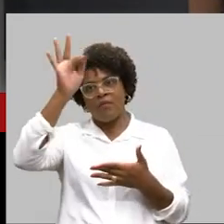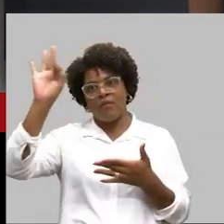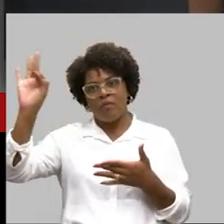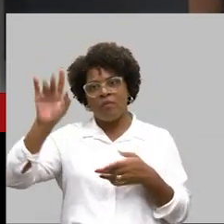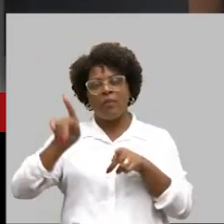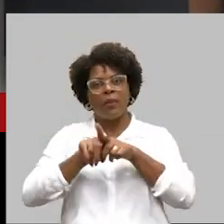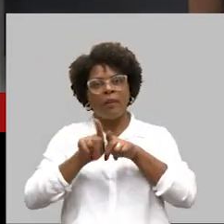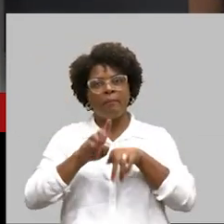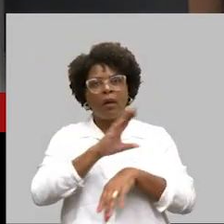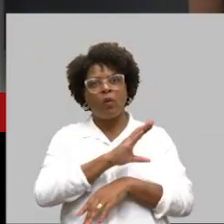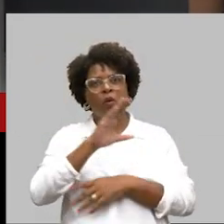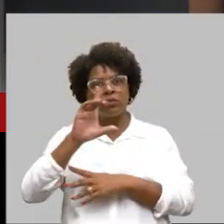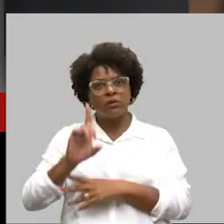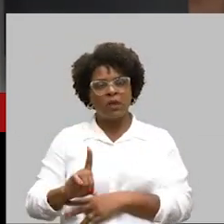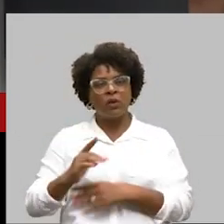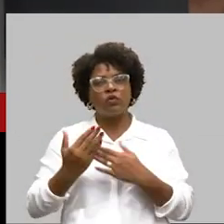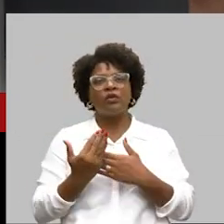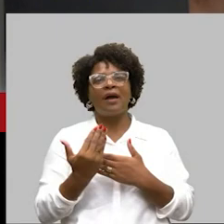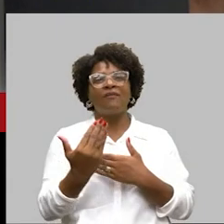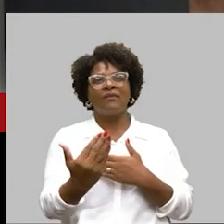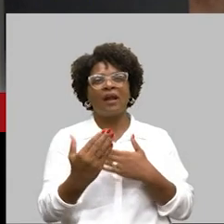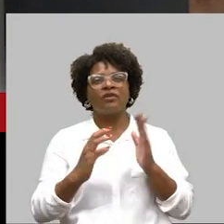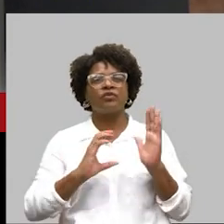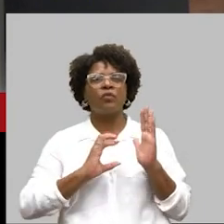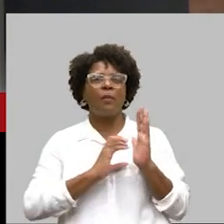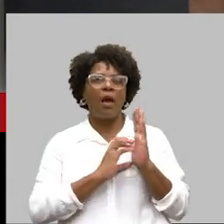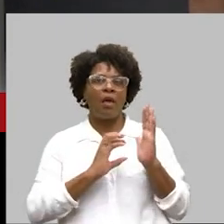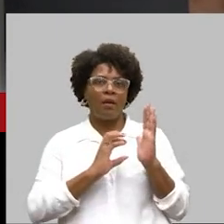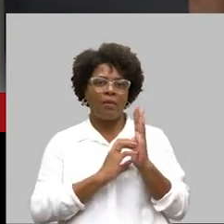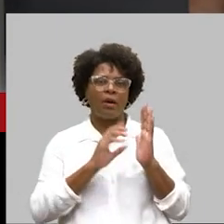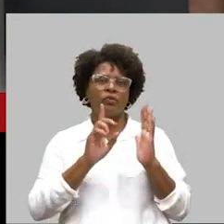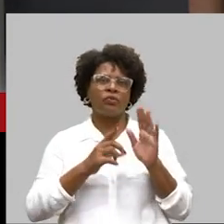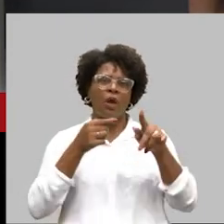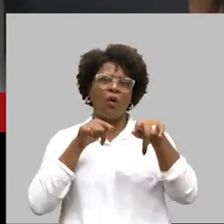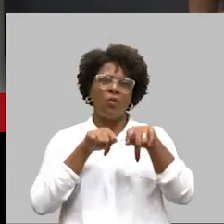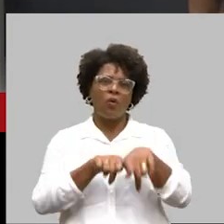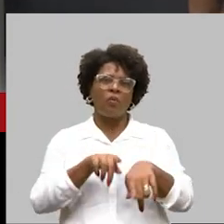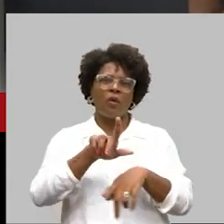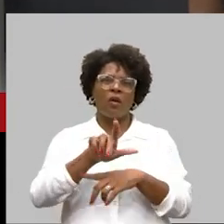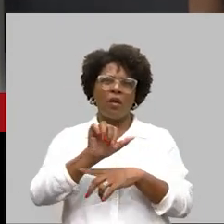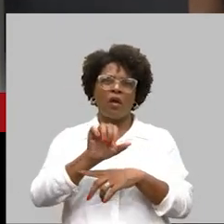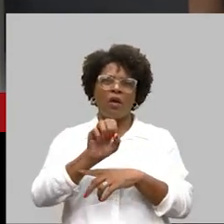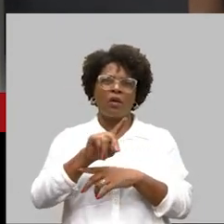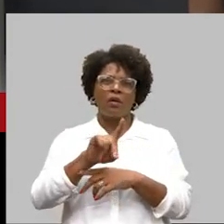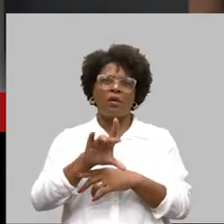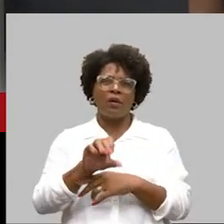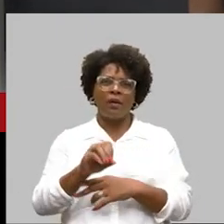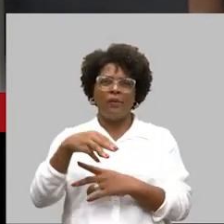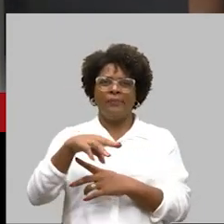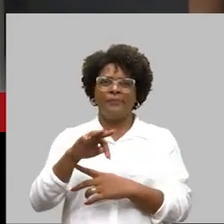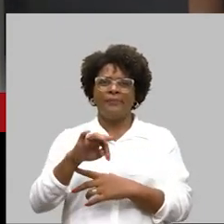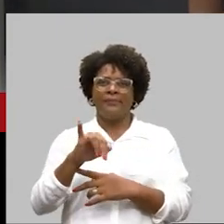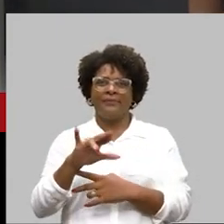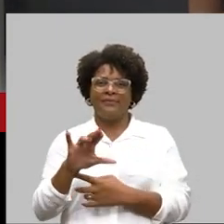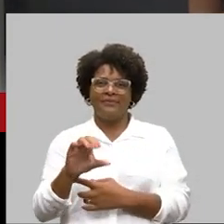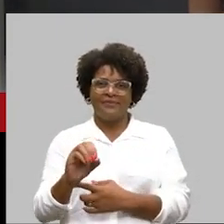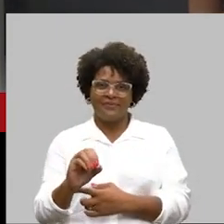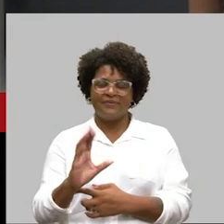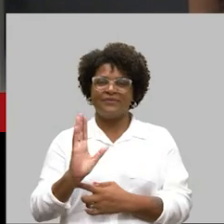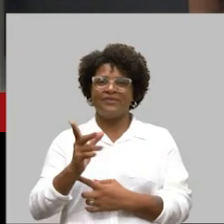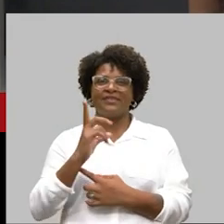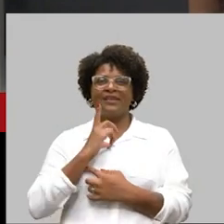coordenador da frente parlamentar que é o companheiro Leonardo Monteiro coordeno Na frente onde a gente também tem vários